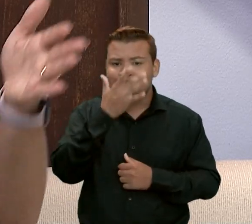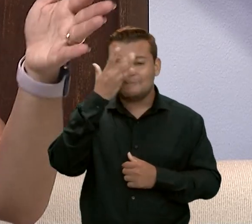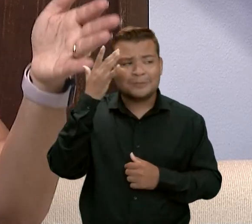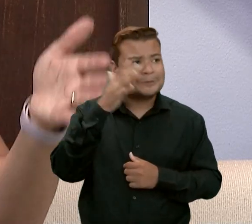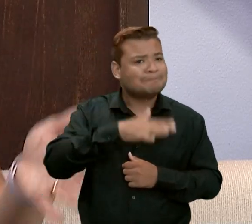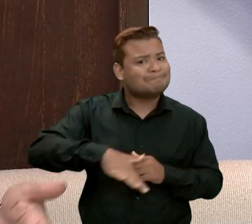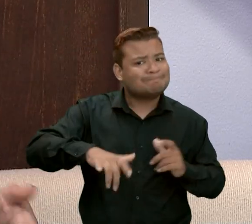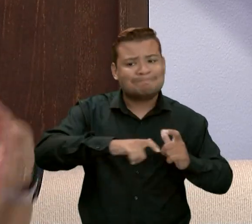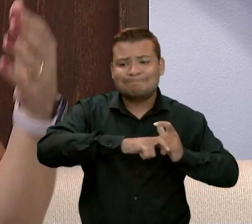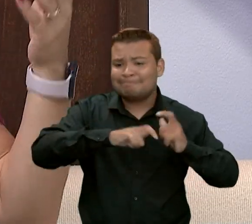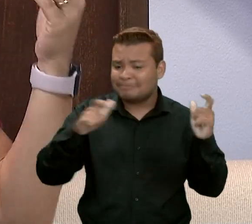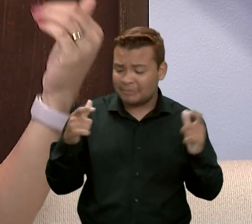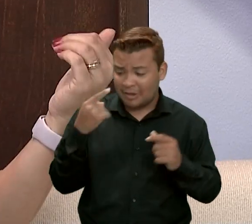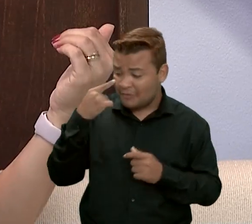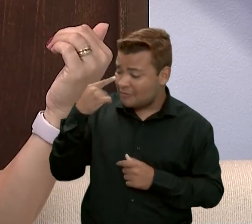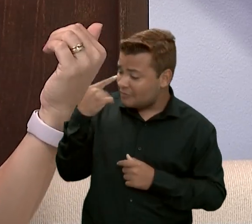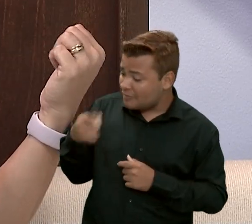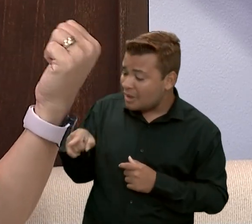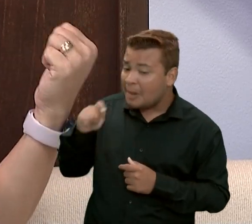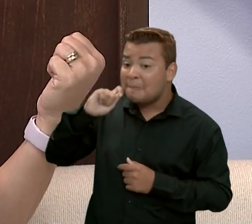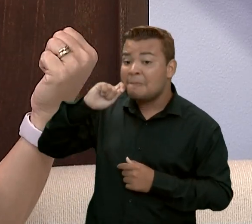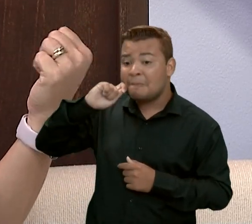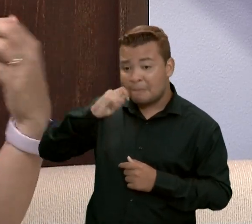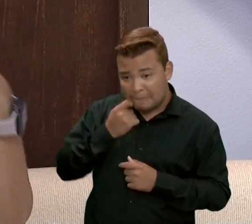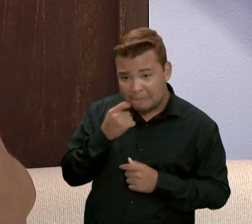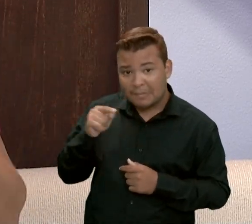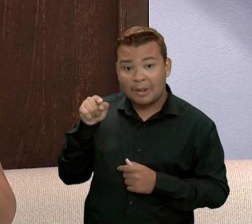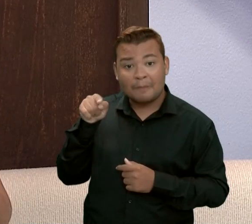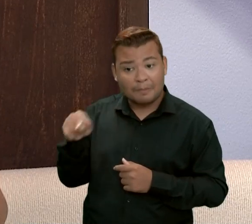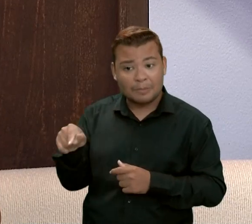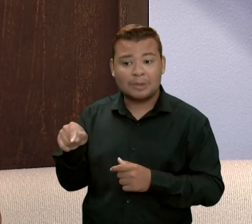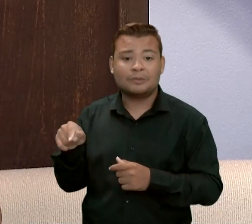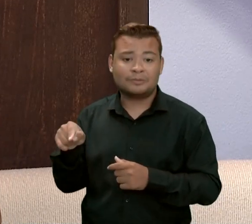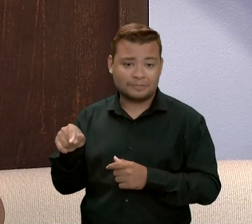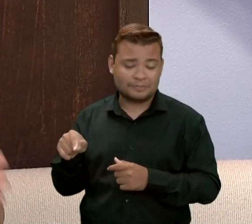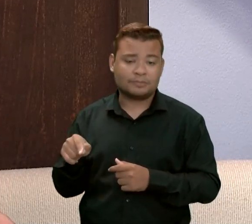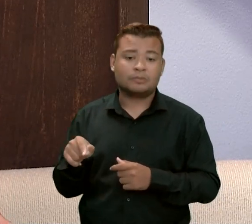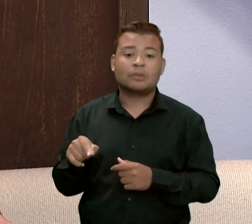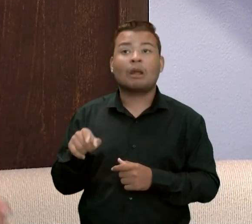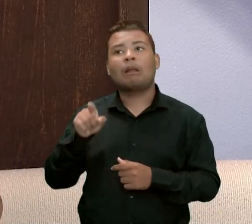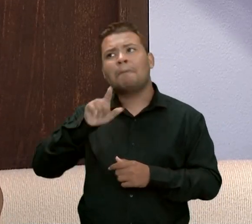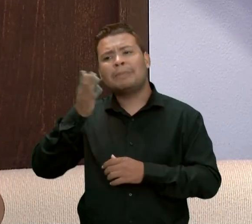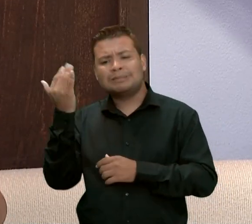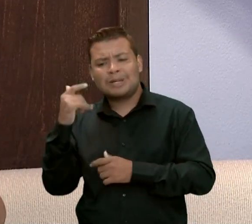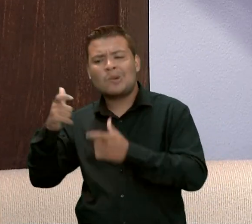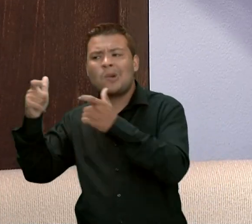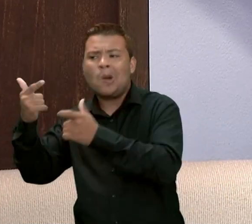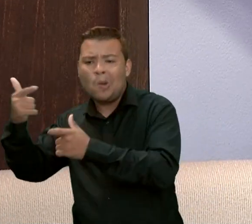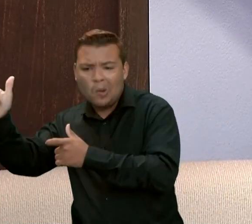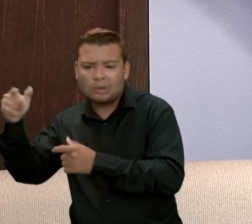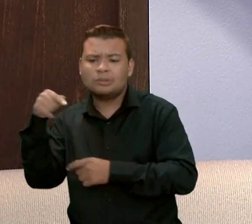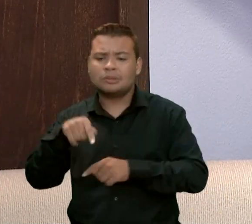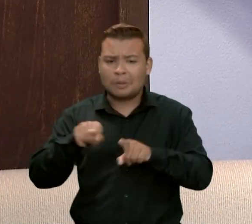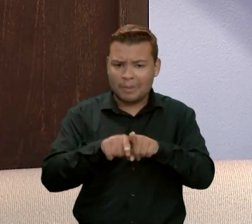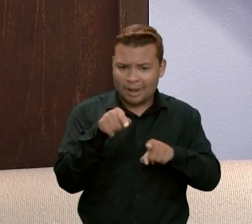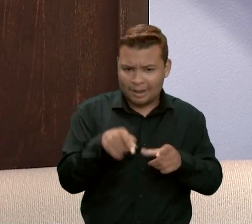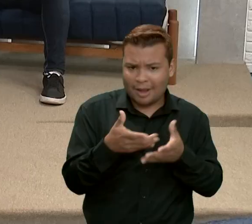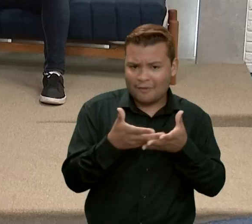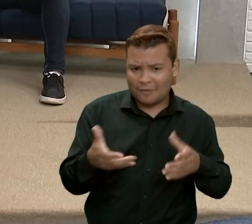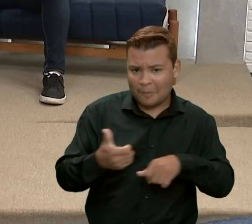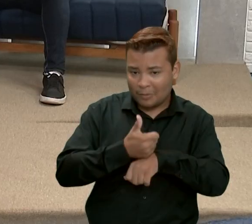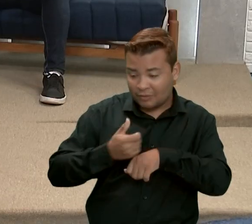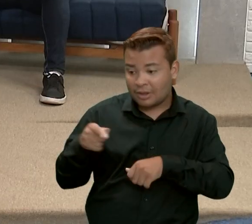optam pelo bolo, como a gente já levou no Parque Areão uma vez, ou aqui no Espaço das Profissões, pelo pão com a adição dos